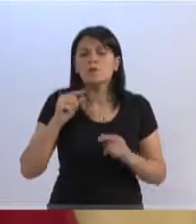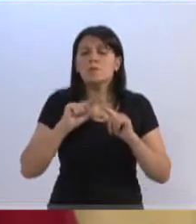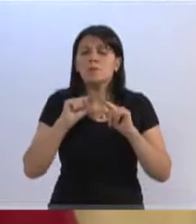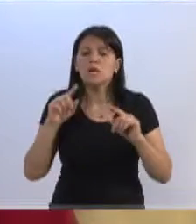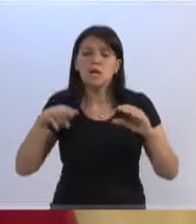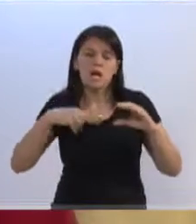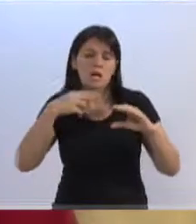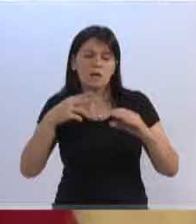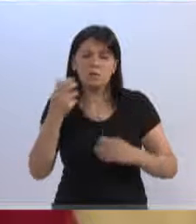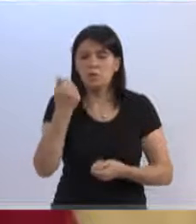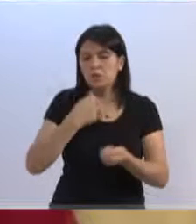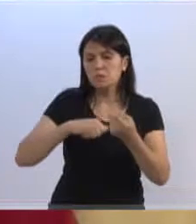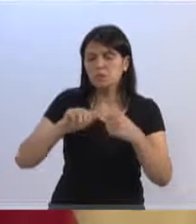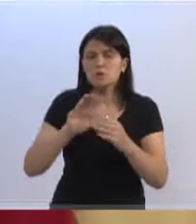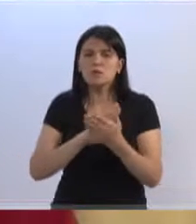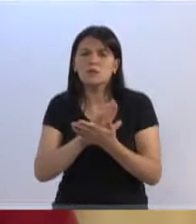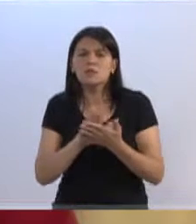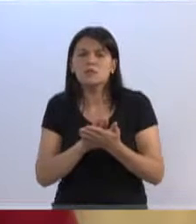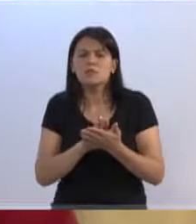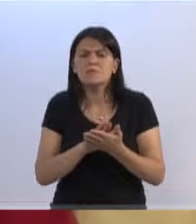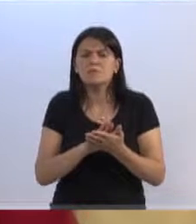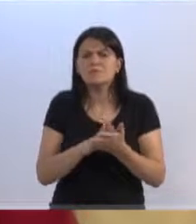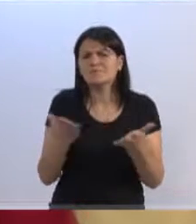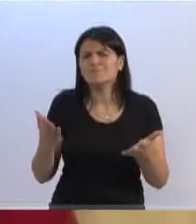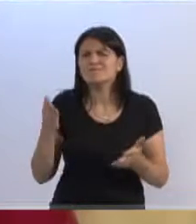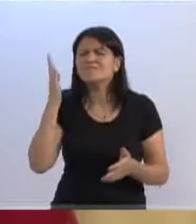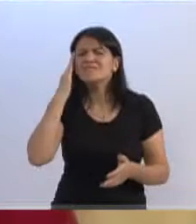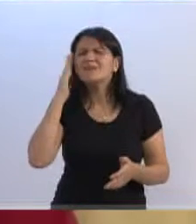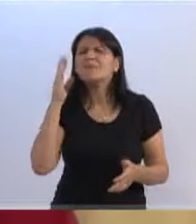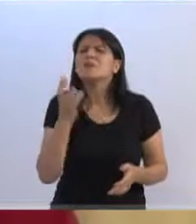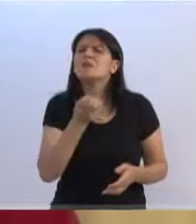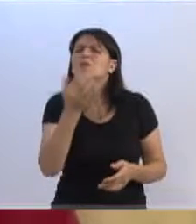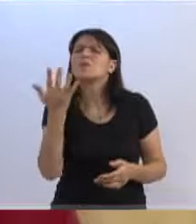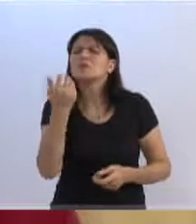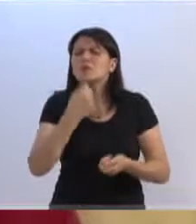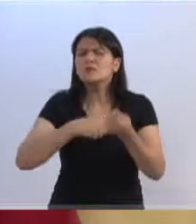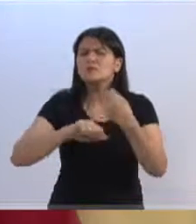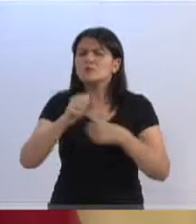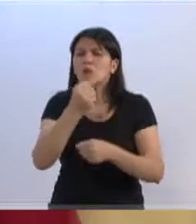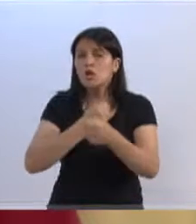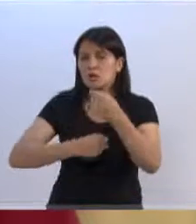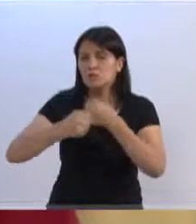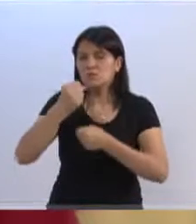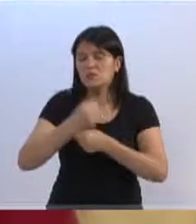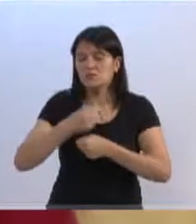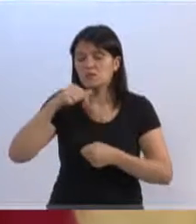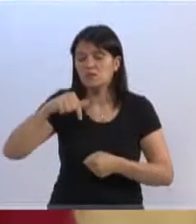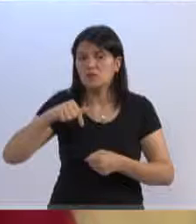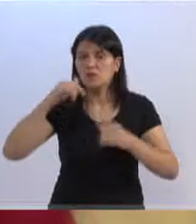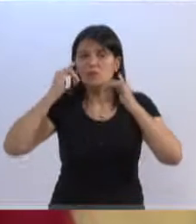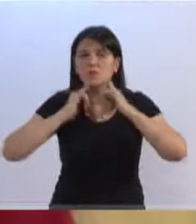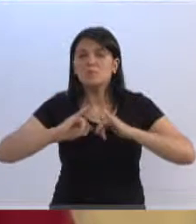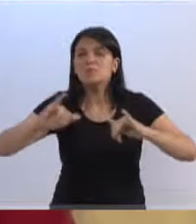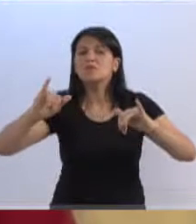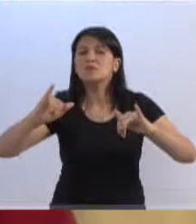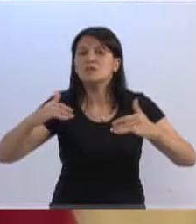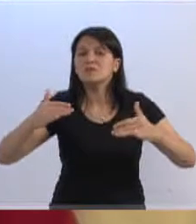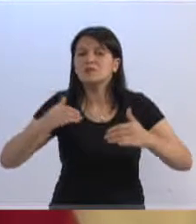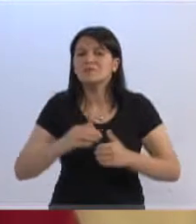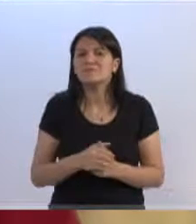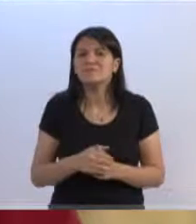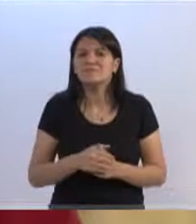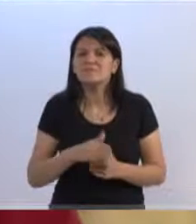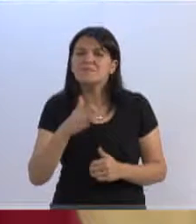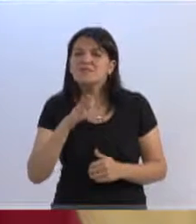Câmara não economizou nada. Sabe quanto nós economizamos somente ano passado aqui com publicidade? Cerca